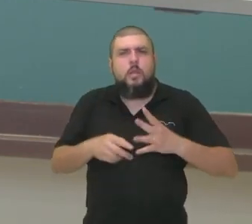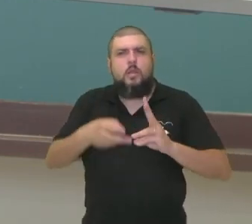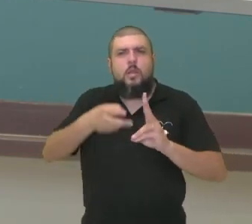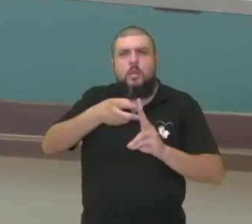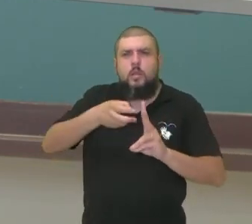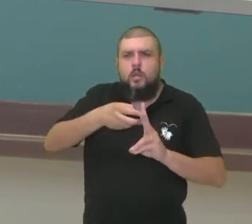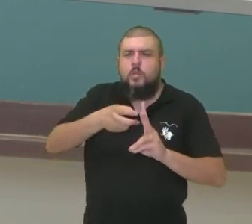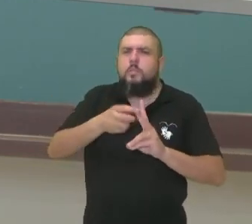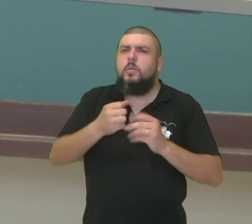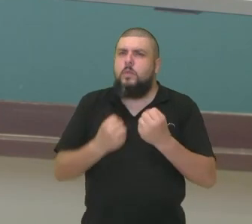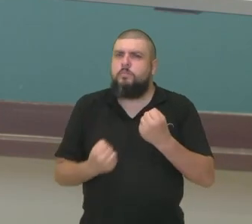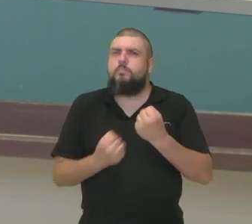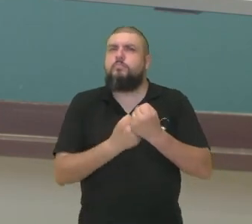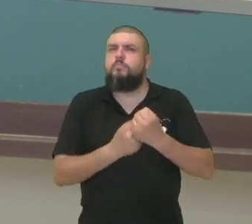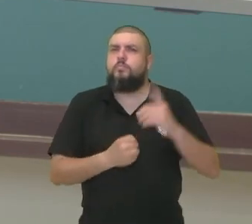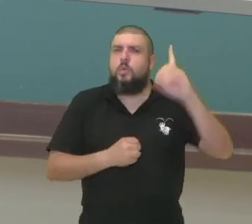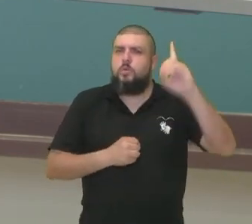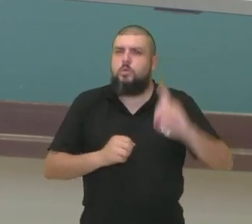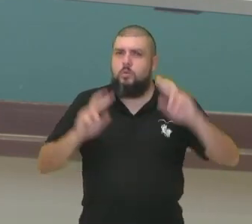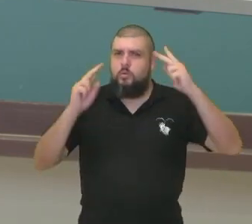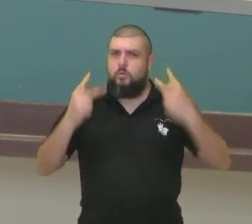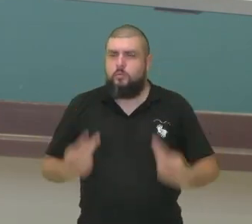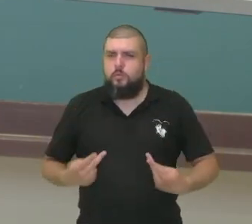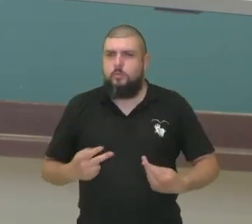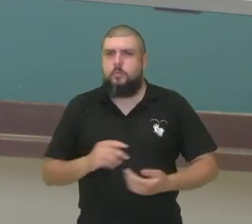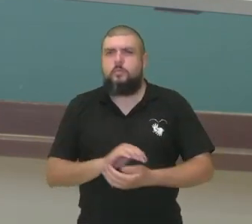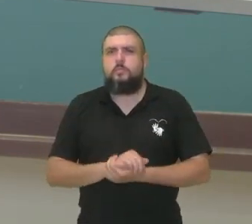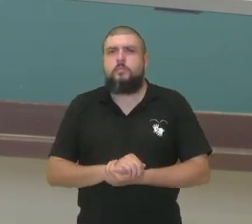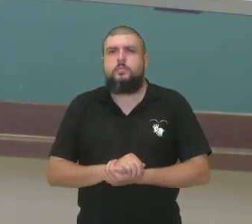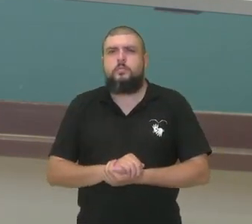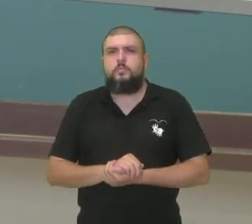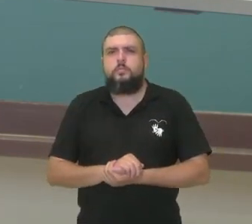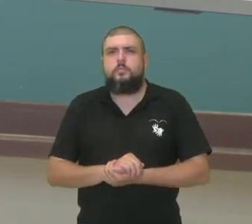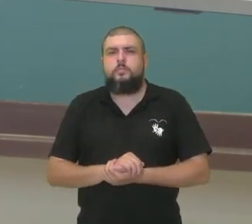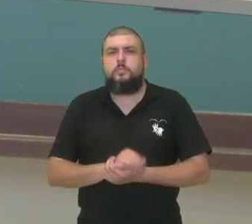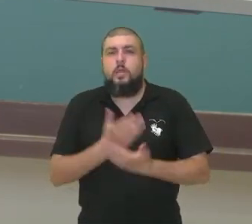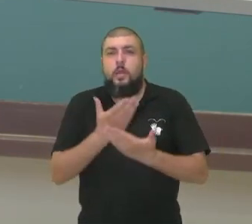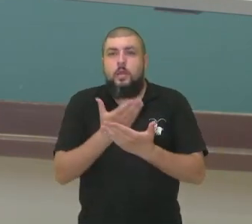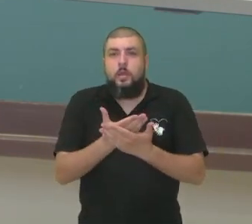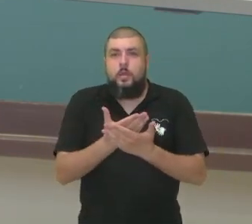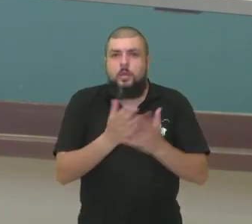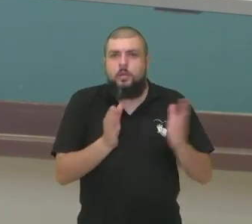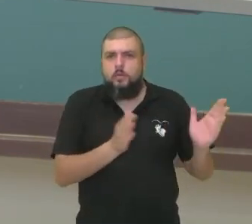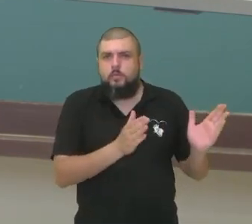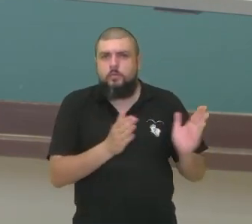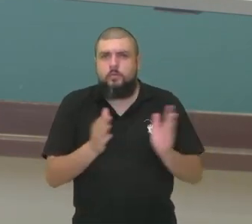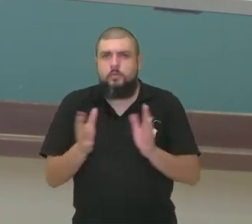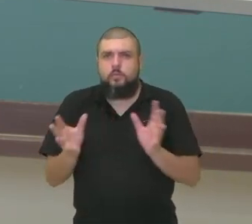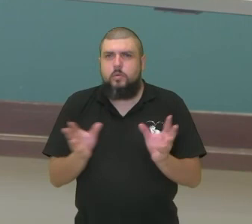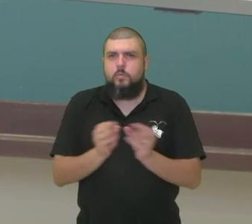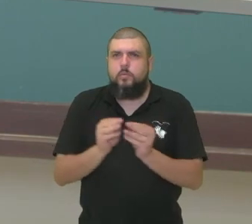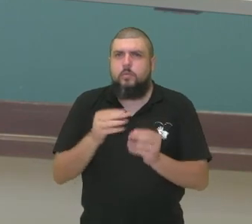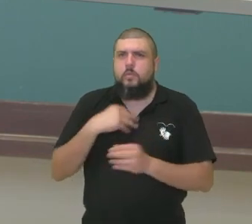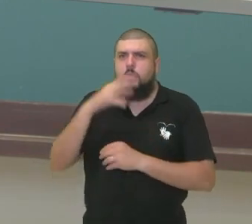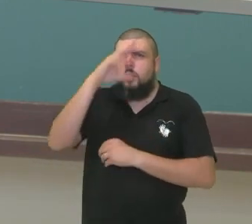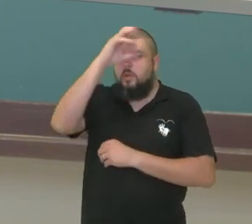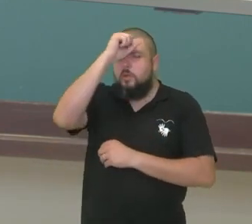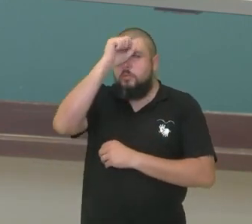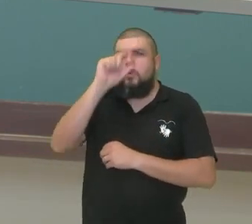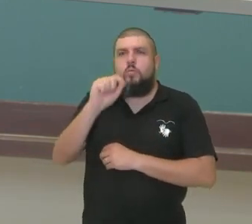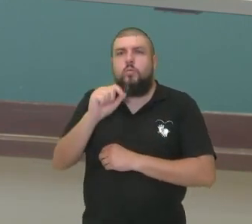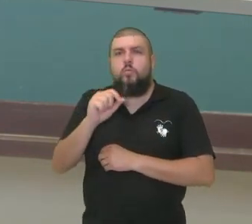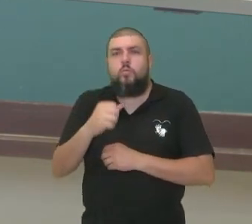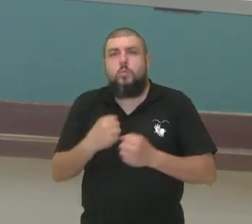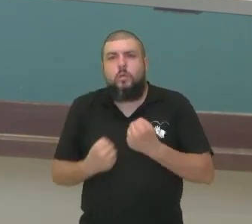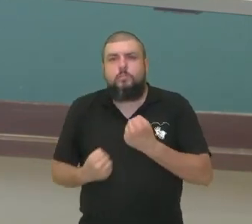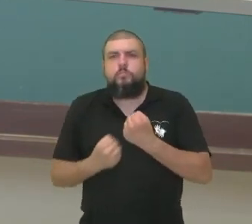os direitos humanos. Retomando, nesta nossa aula, nós aprendemos a importância da defesa dos direitos